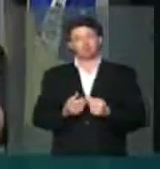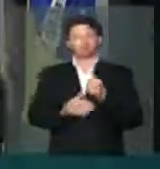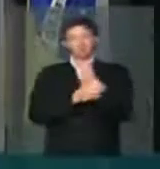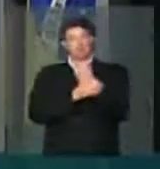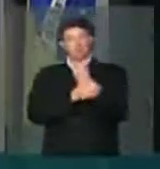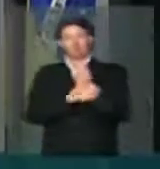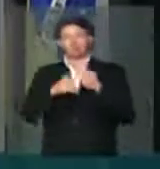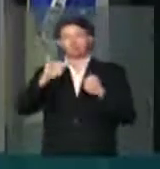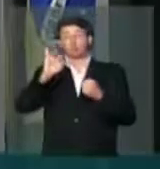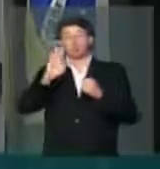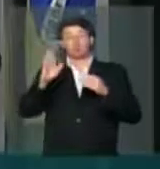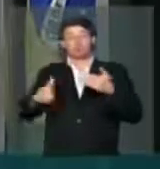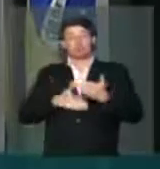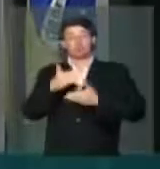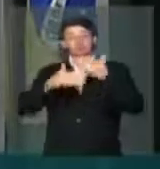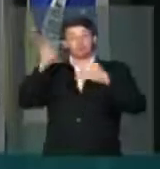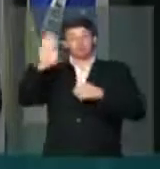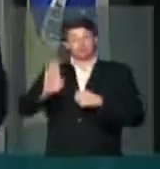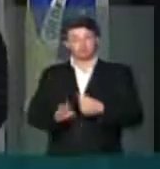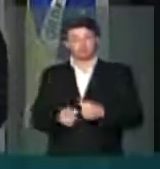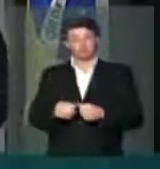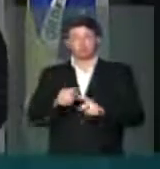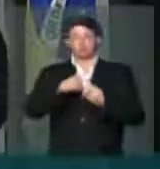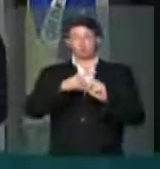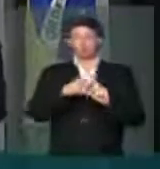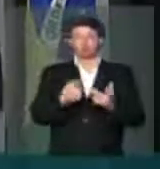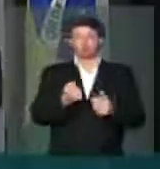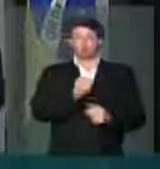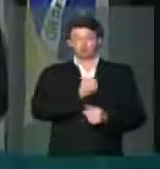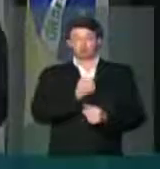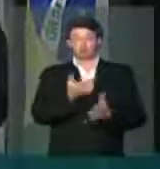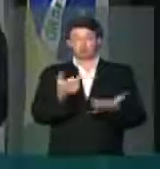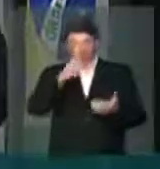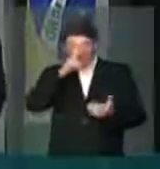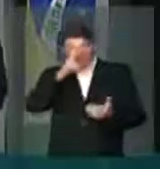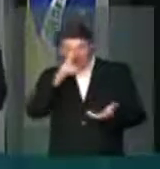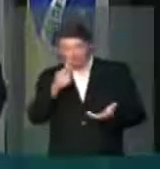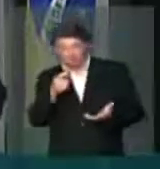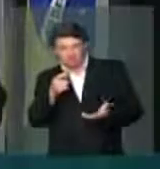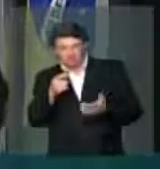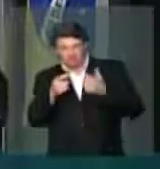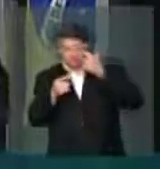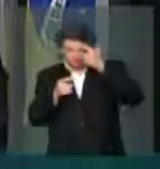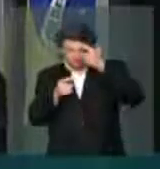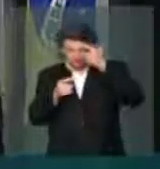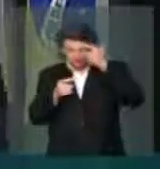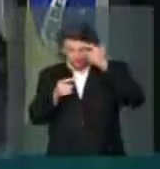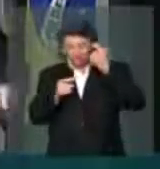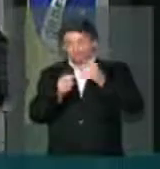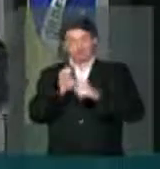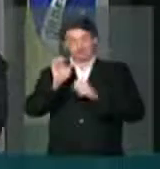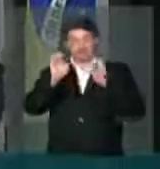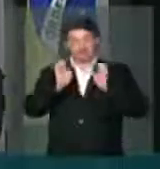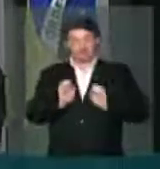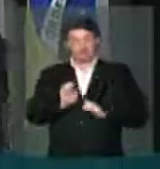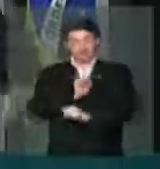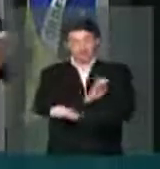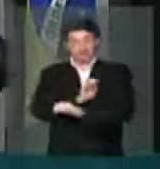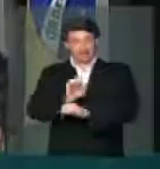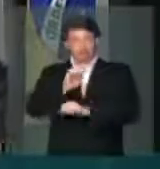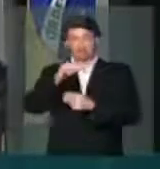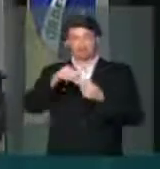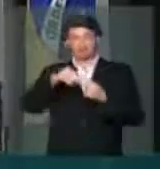que leva o PIB ainda para frente com números positivos. Qual crise? A crise da ética, da moral,